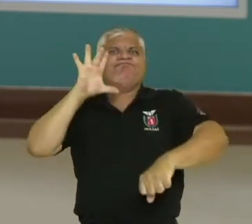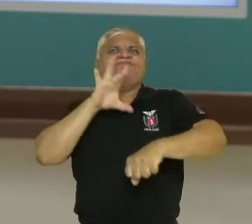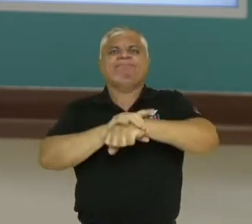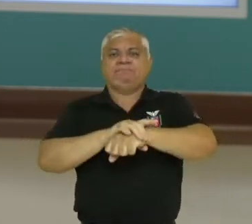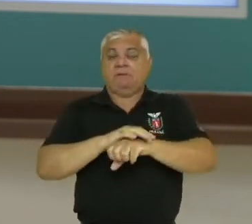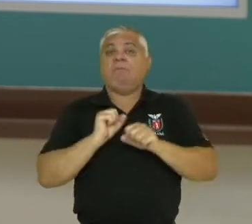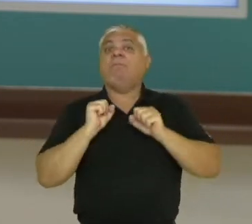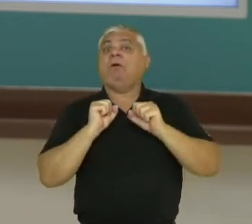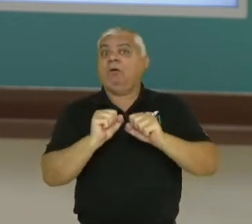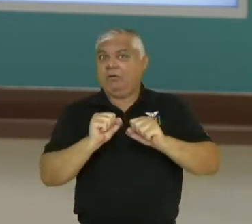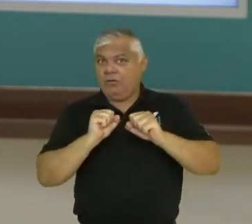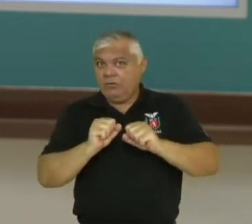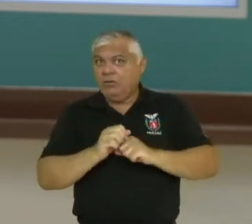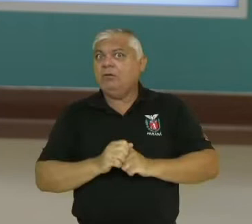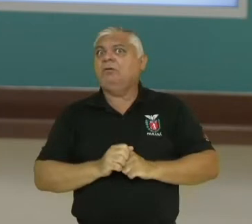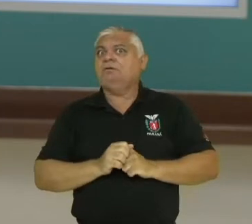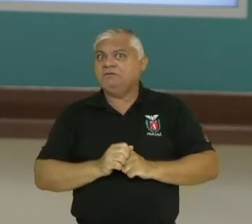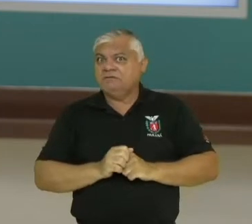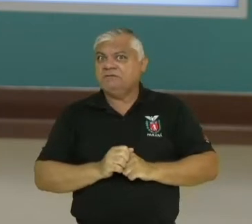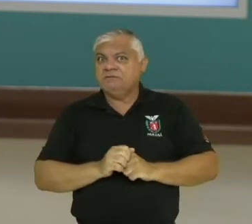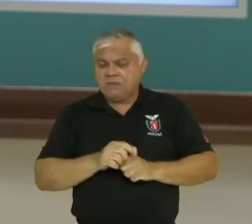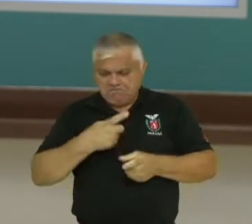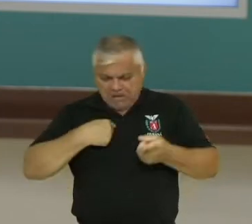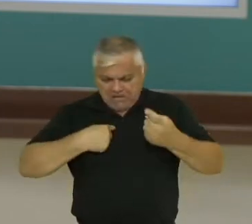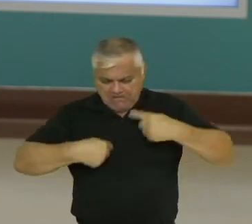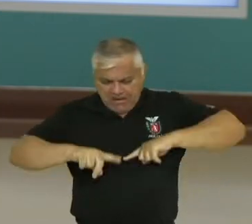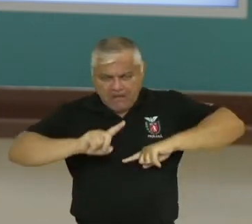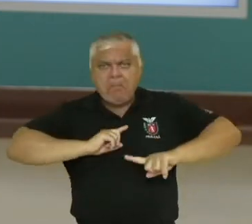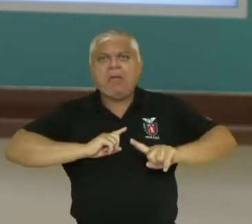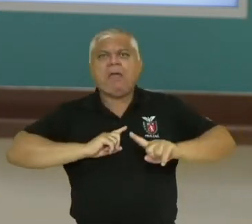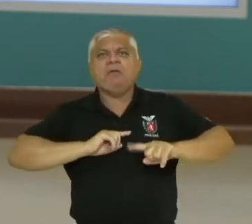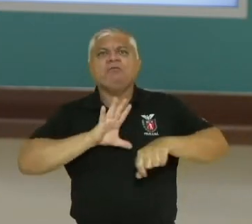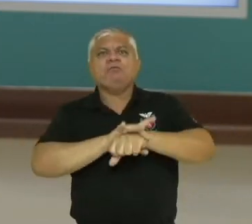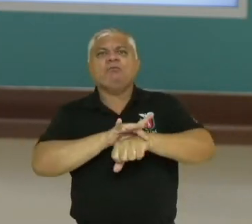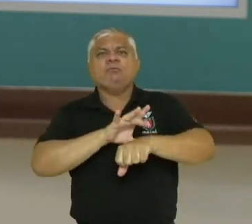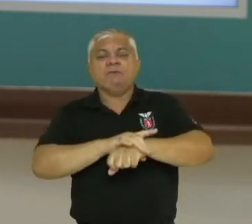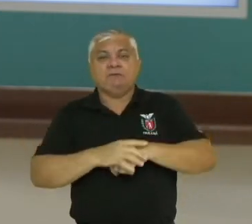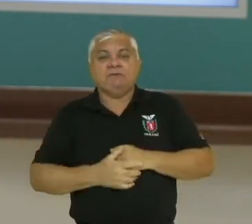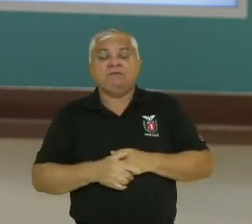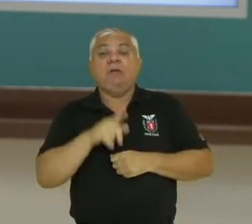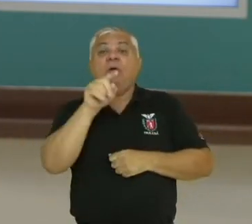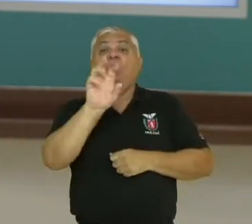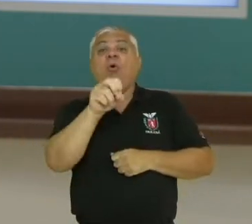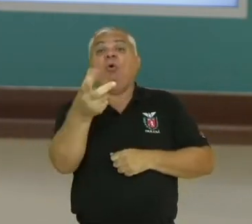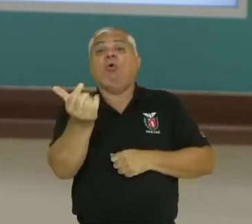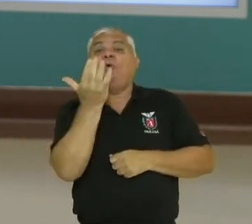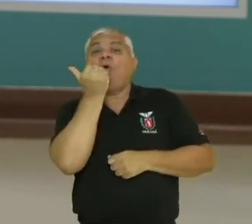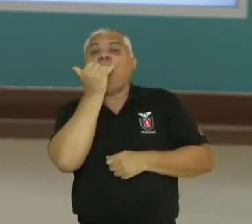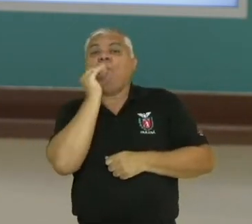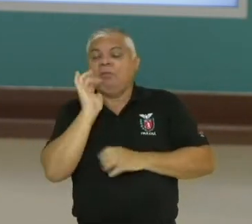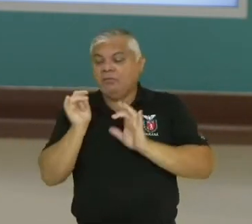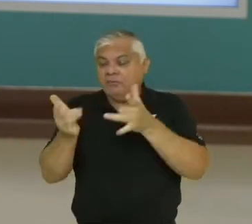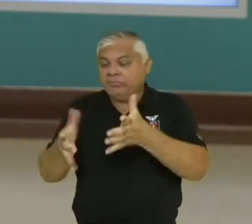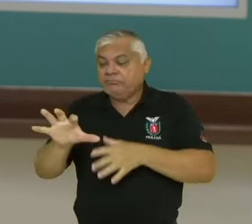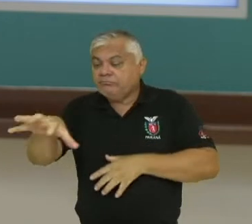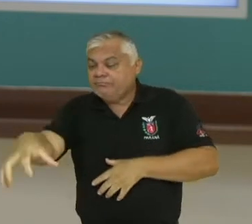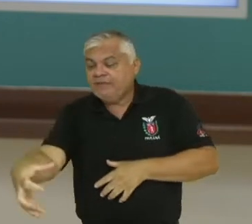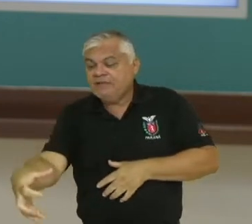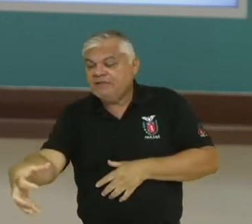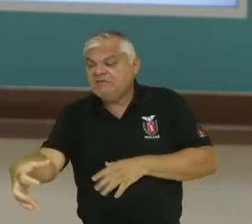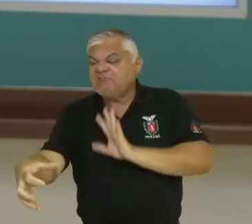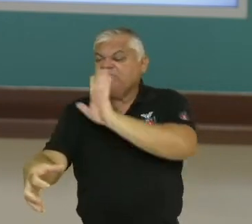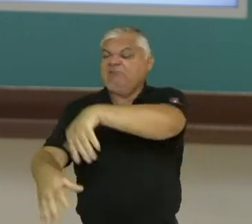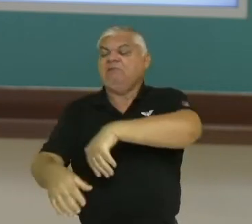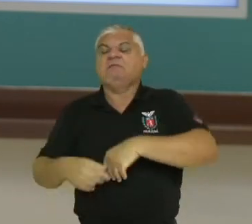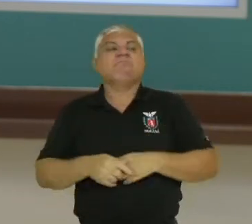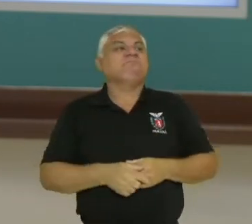e continuar a sua contaminação. Mas vamos dizer que você toca um alimento que uma outra pessoa vai consumir. Essa pessoa